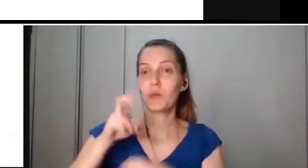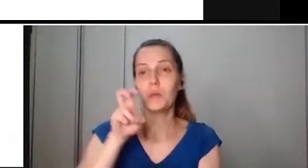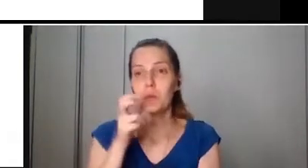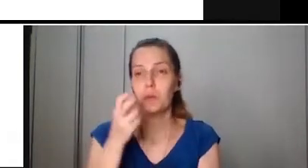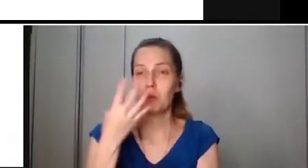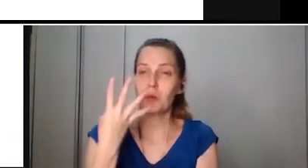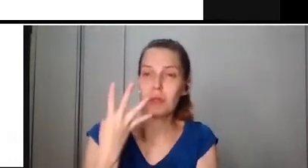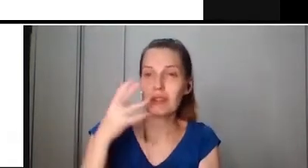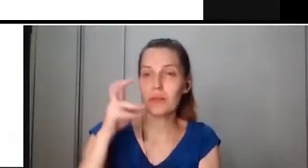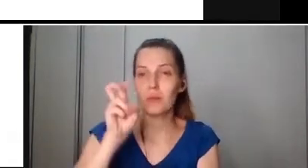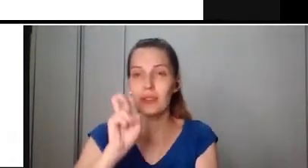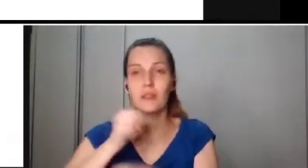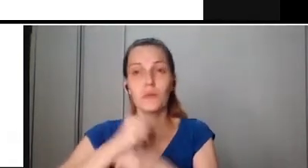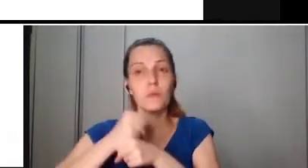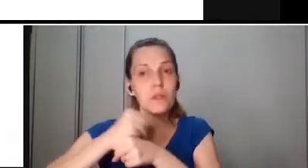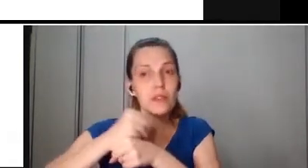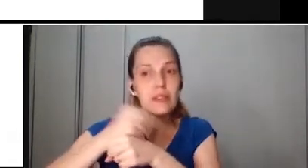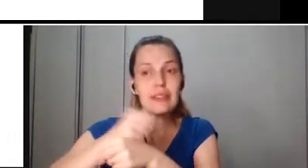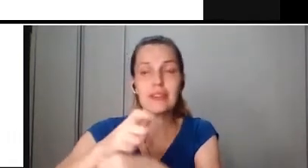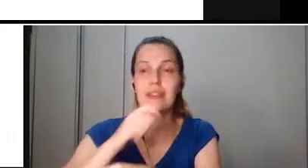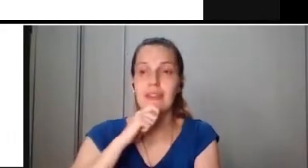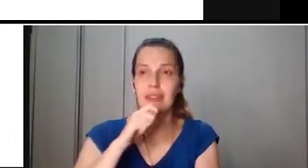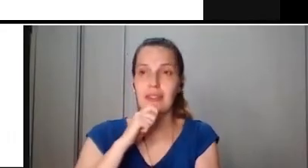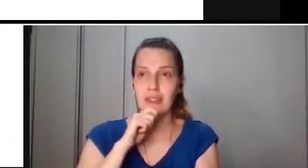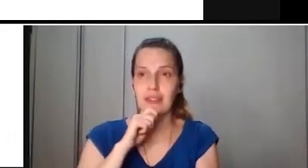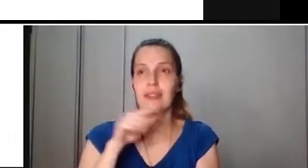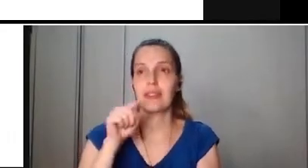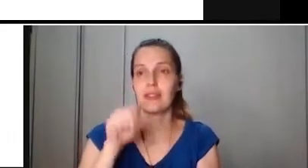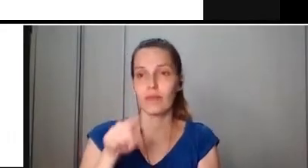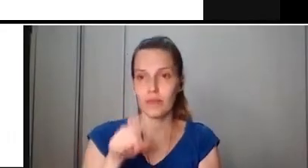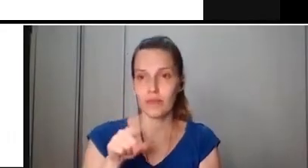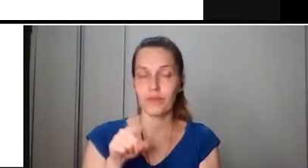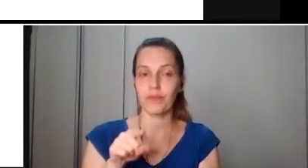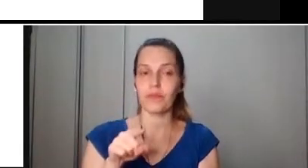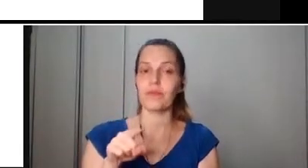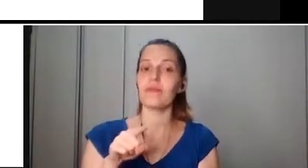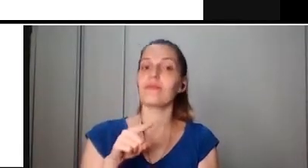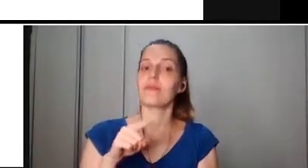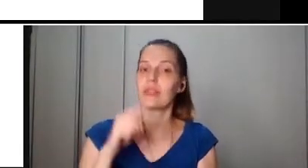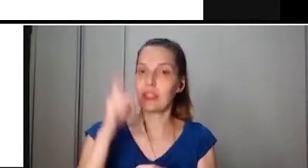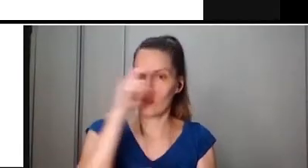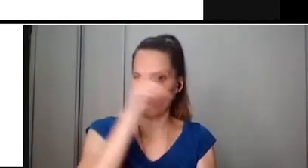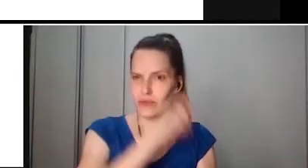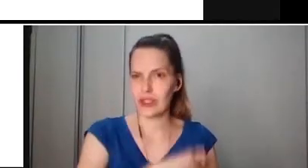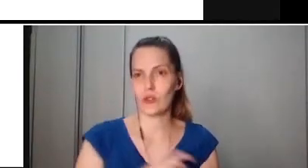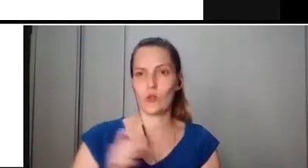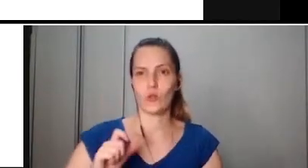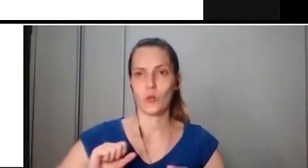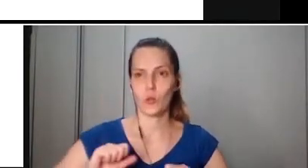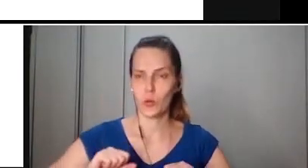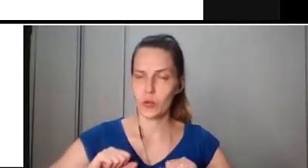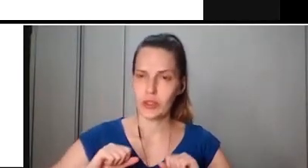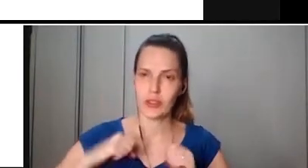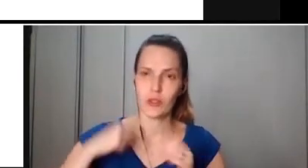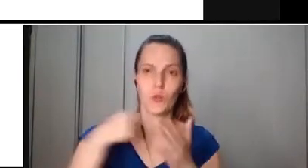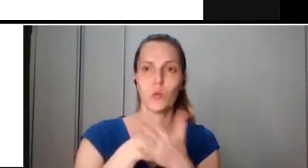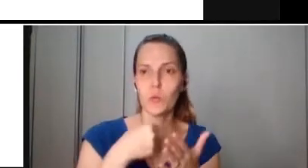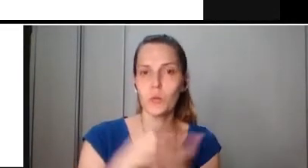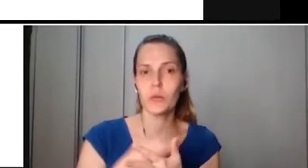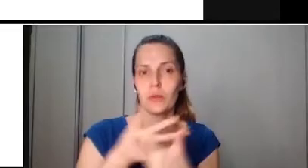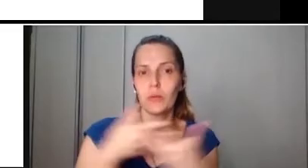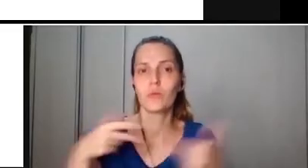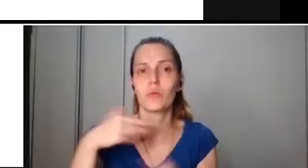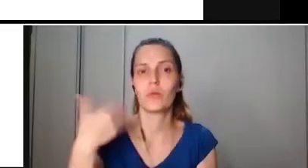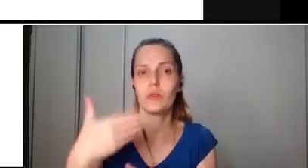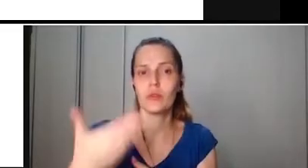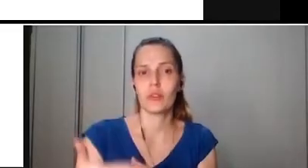para a contenção do vírus, além das vacinas, como rastreamento e isolamento de infectados e seus contatos, medidas restritivas pontuais de curta